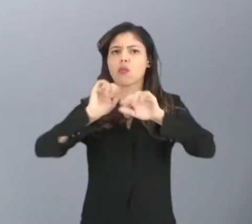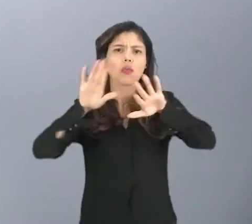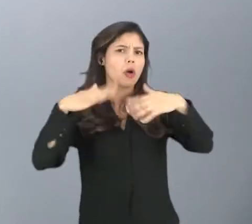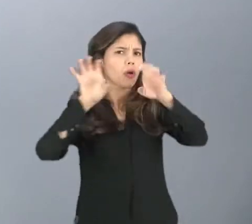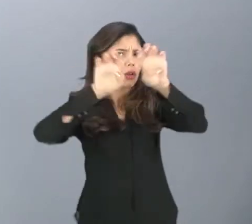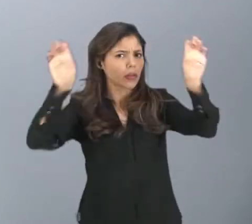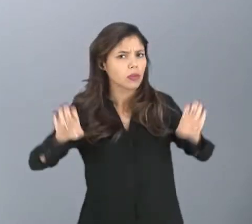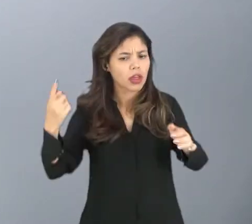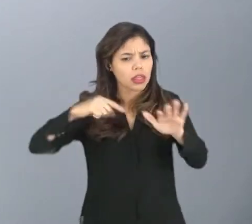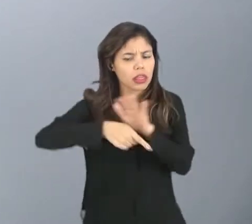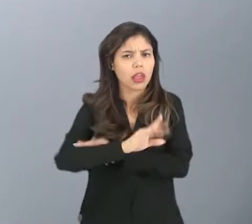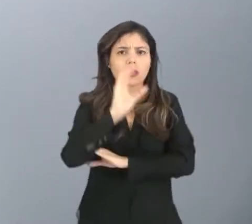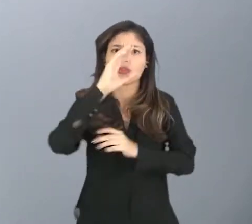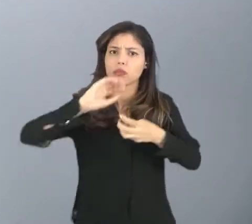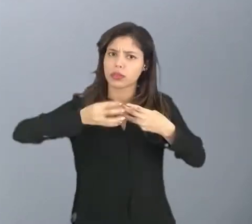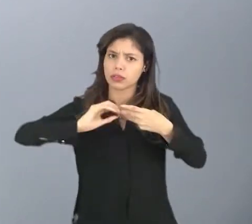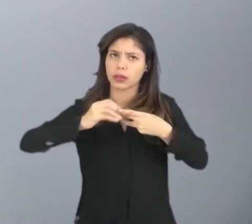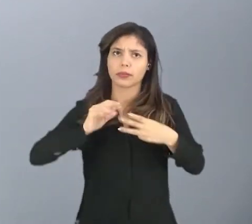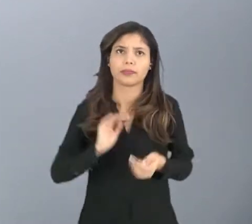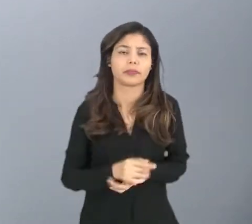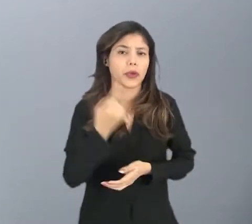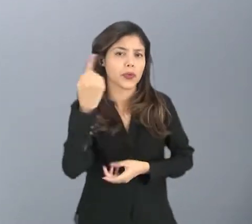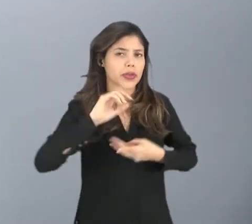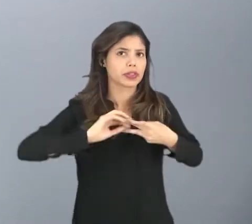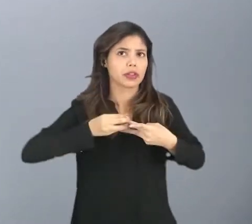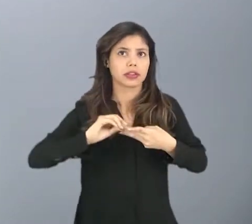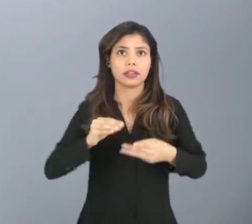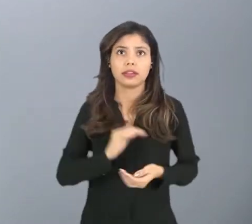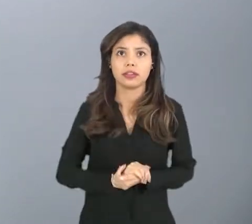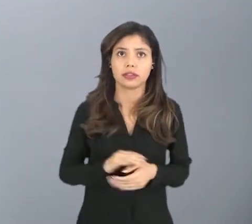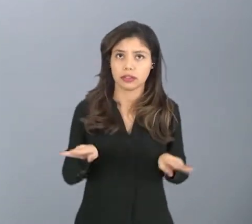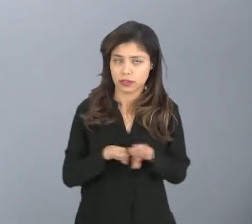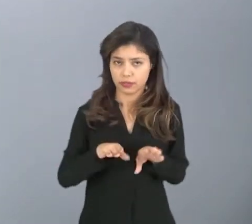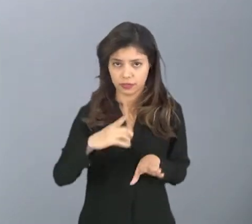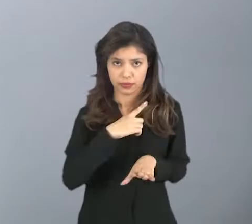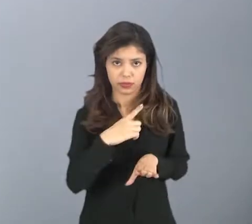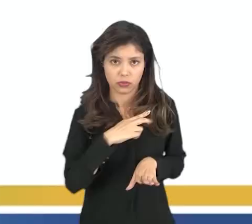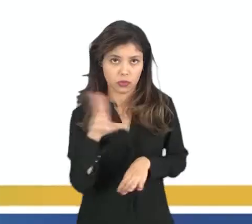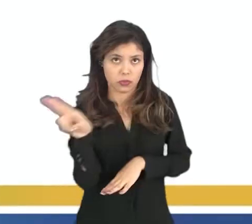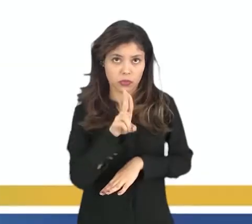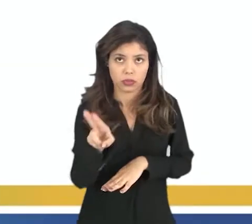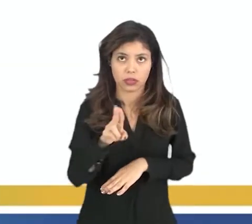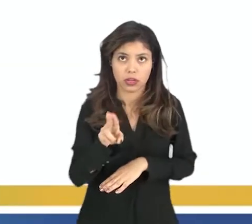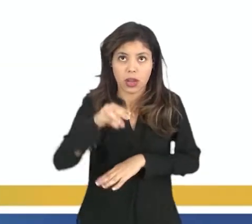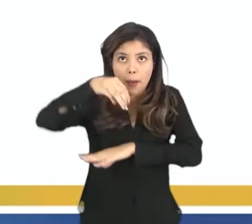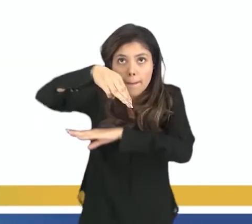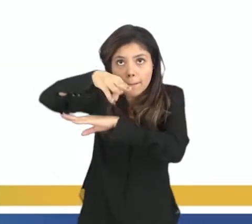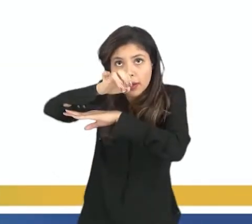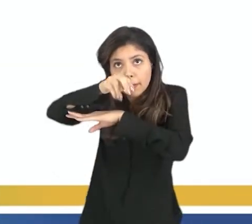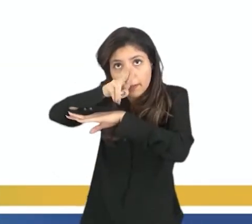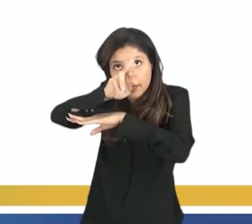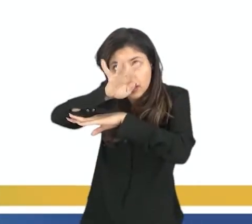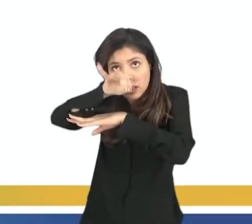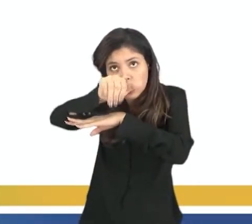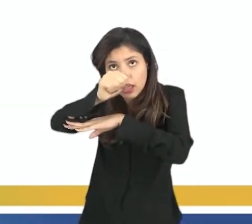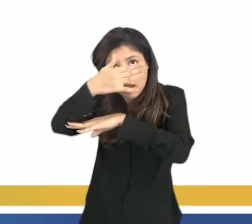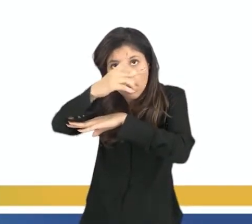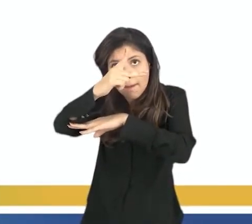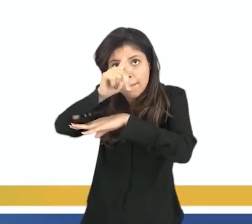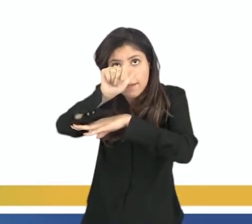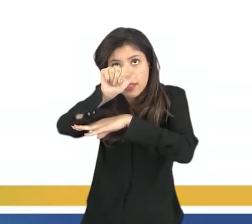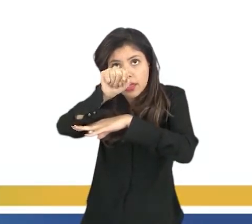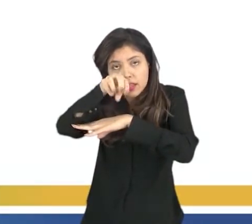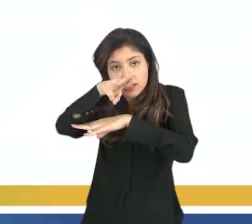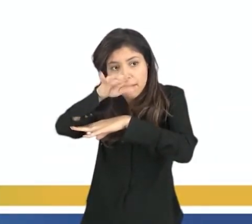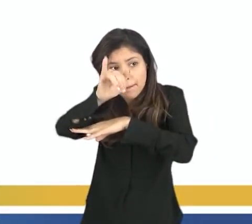gente encontra dentro de uma célula. Uma célula, ela possui o que a gente chama de membrana plasmática. Aí nessa animação vocês